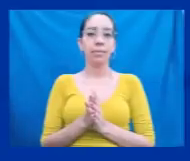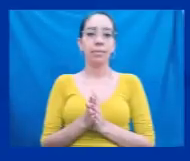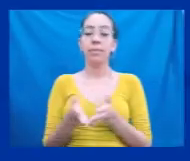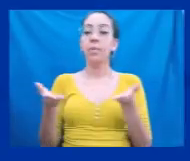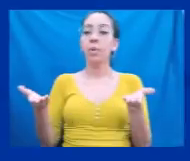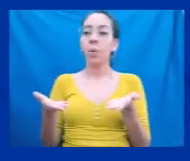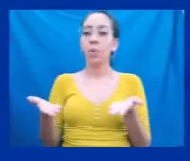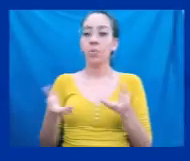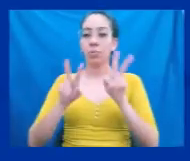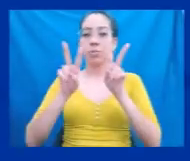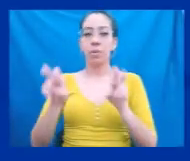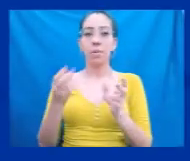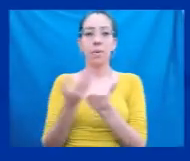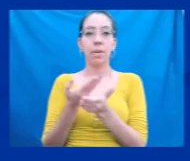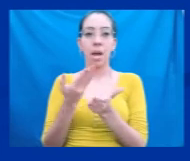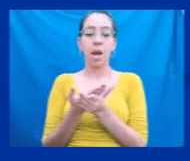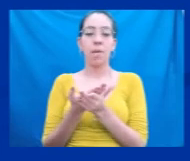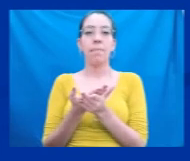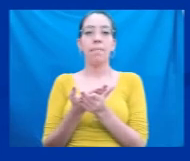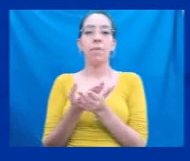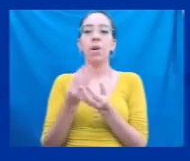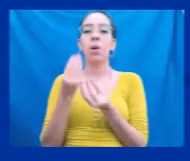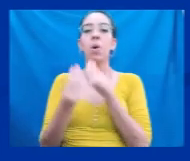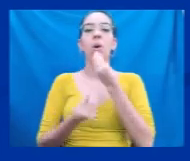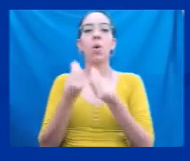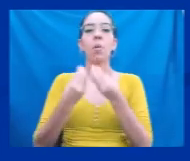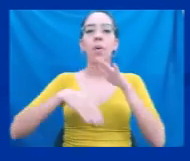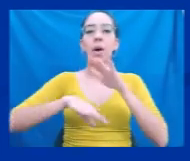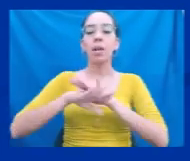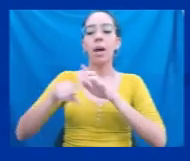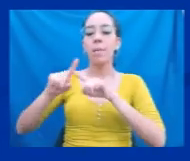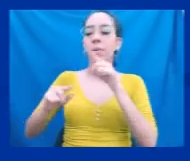Hoje, na nossa aula, abordaremos o assunto armazenamento de produtos químicos.